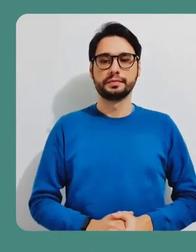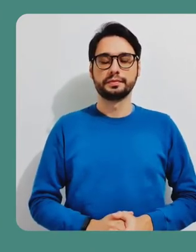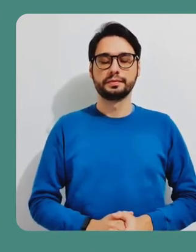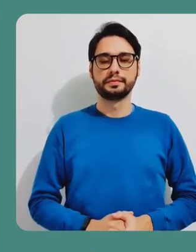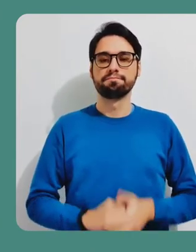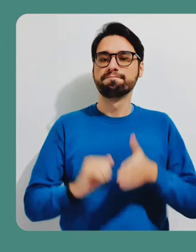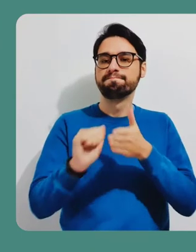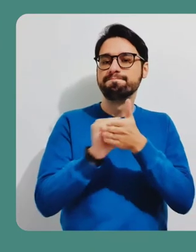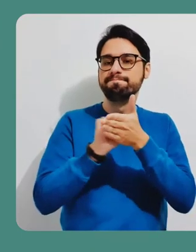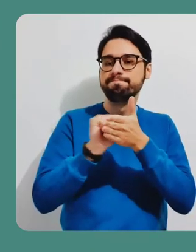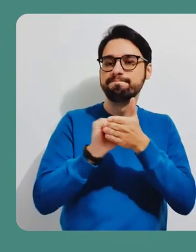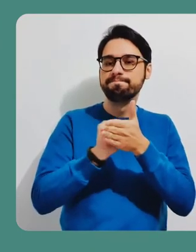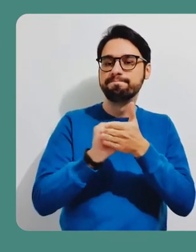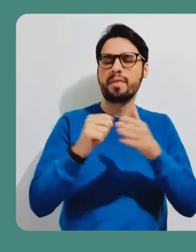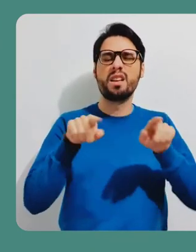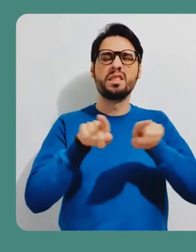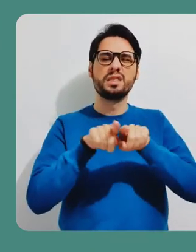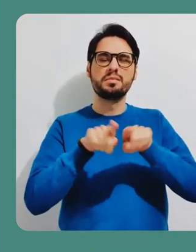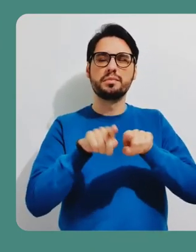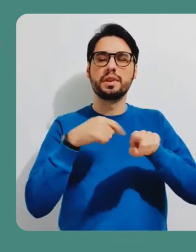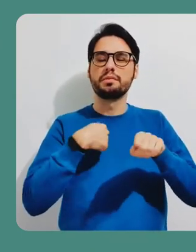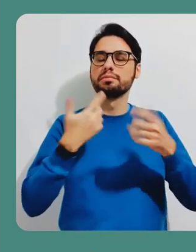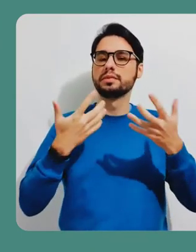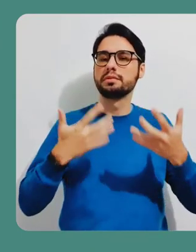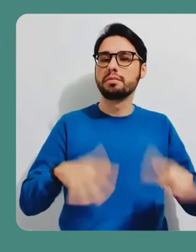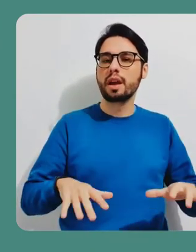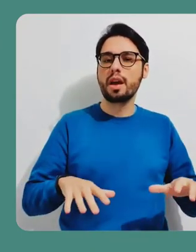olá a eletro